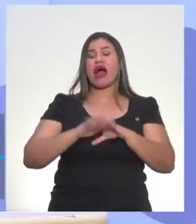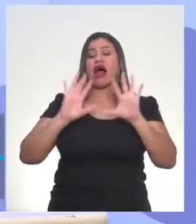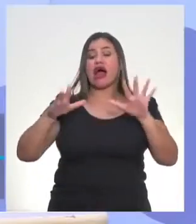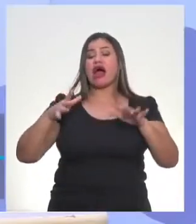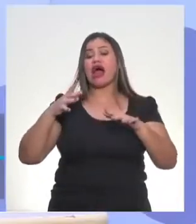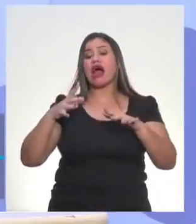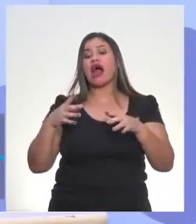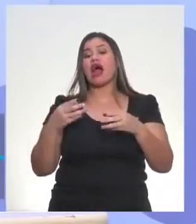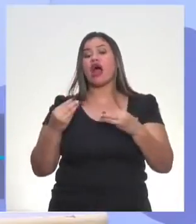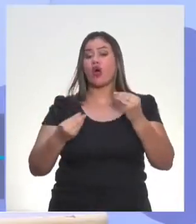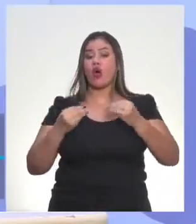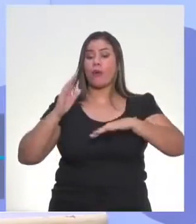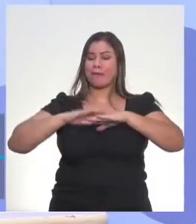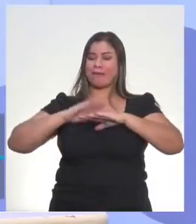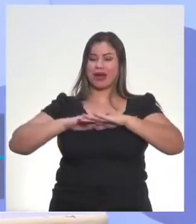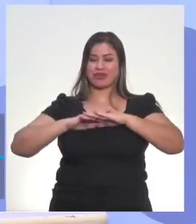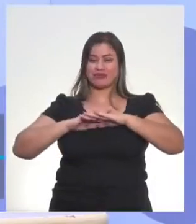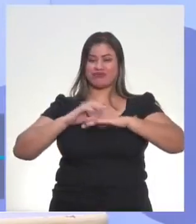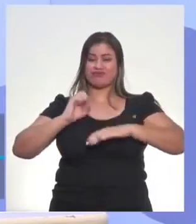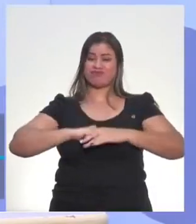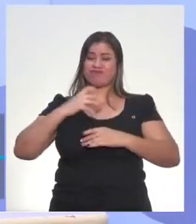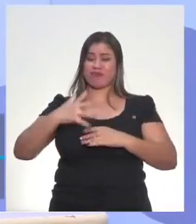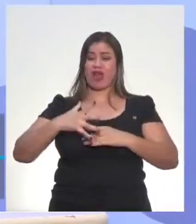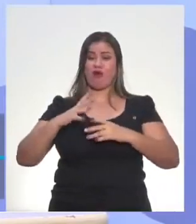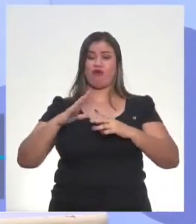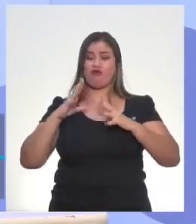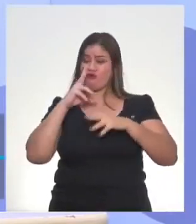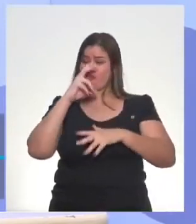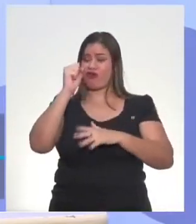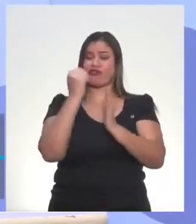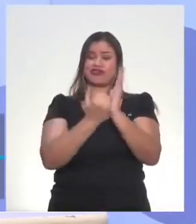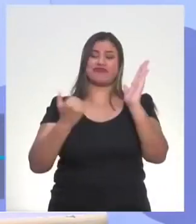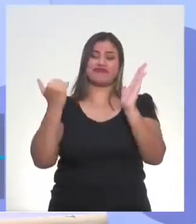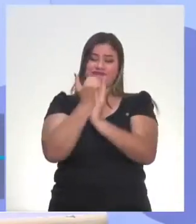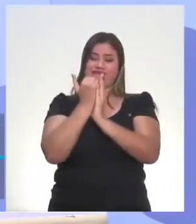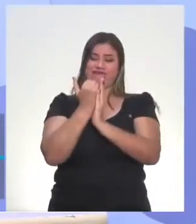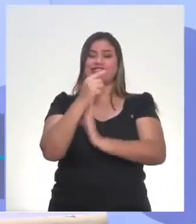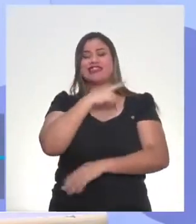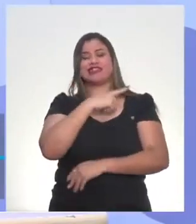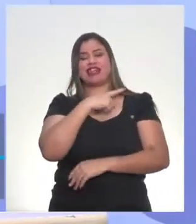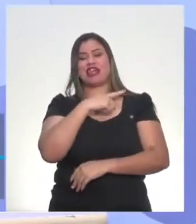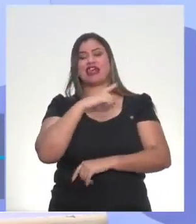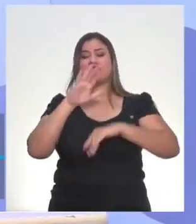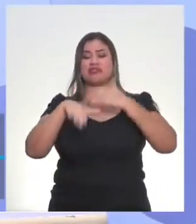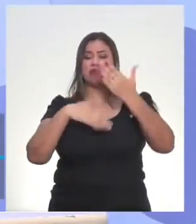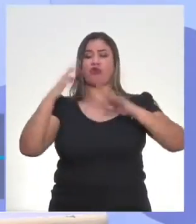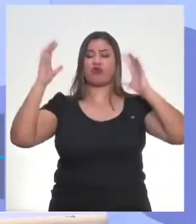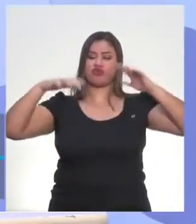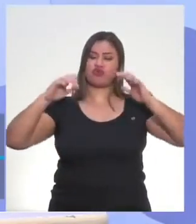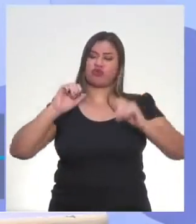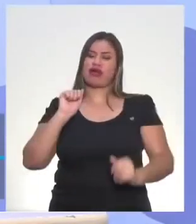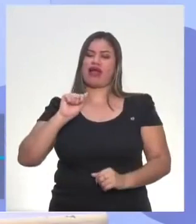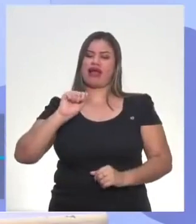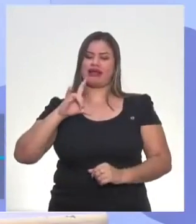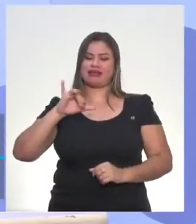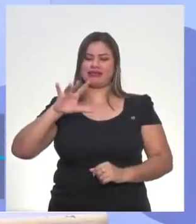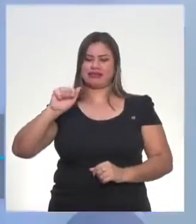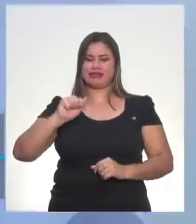concentração, né? Por ação humana, a gente acaba aumentando a concentração. Aí a gente intensifica, então, o efeito chuva ácida, da né? chuva